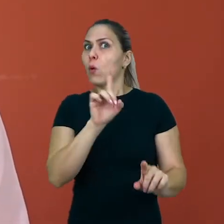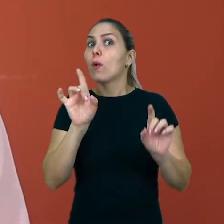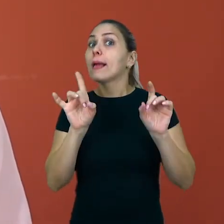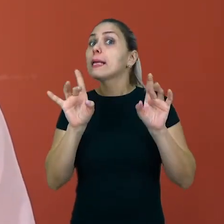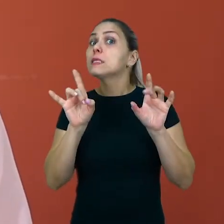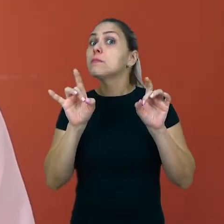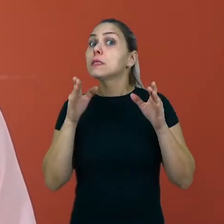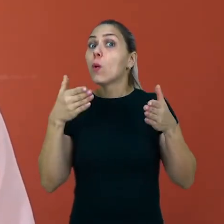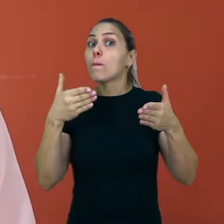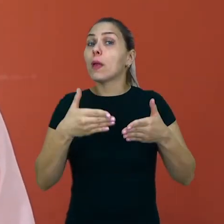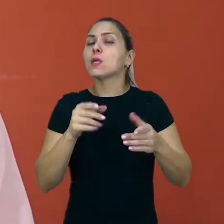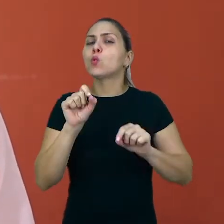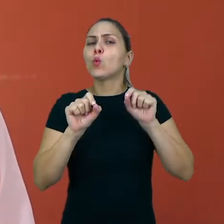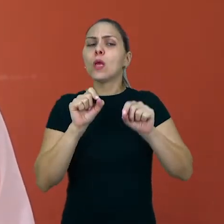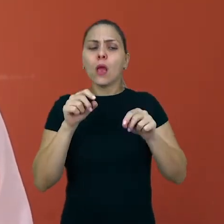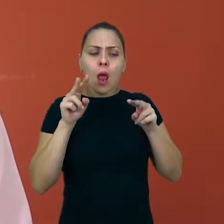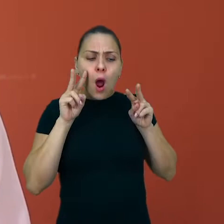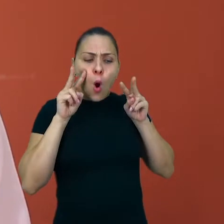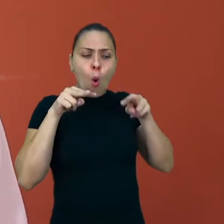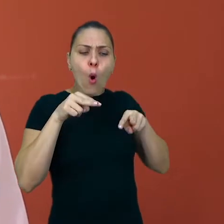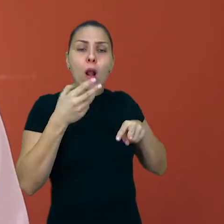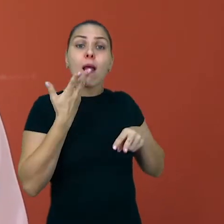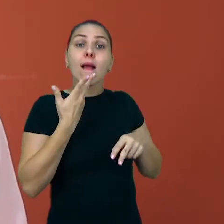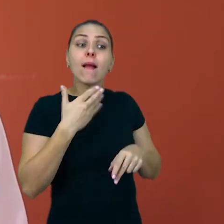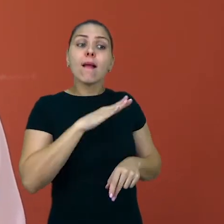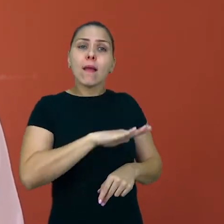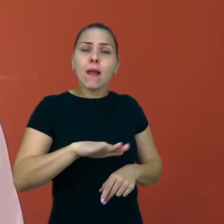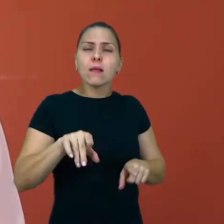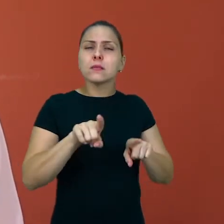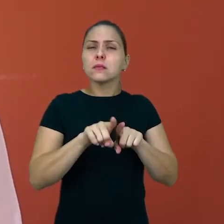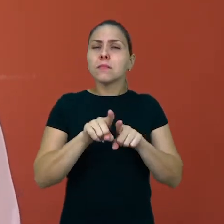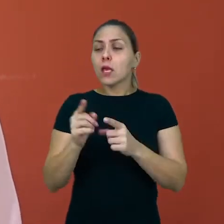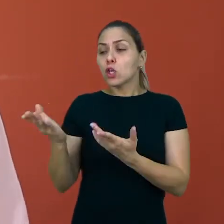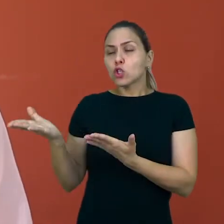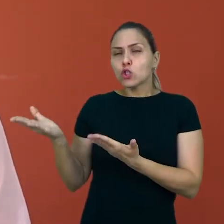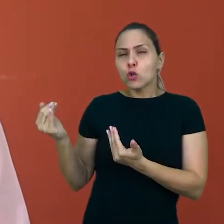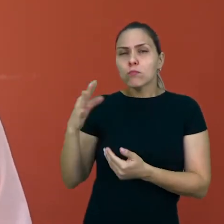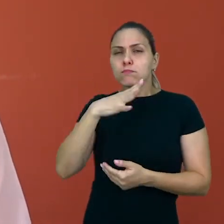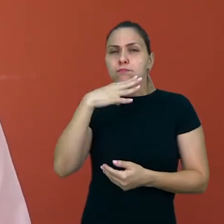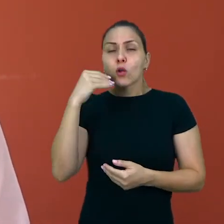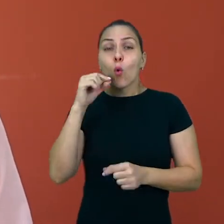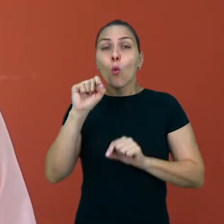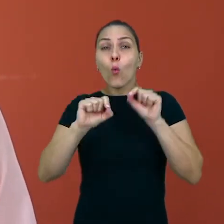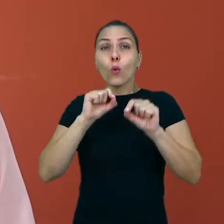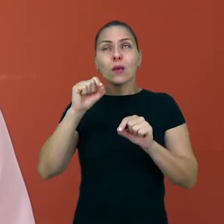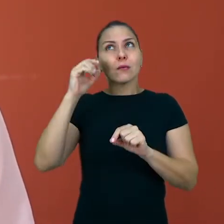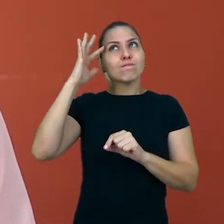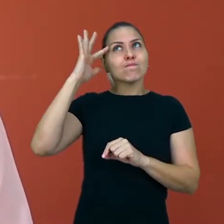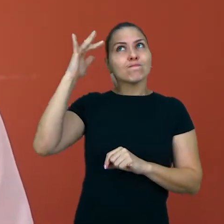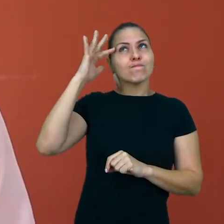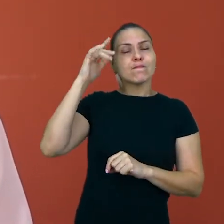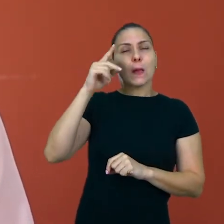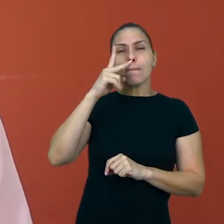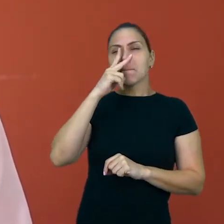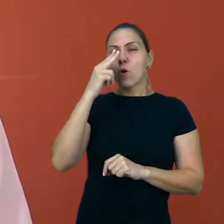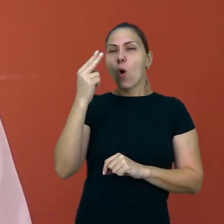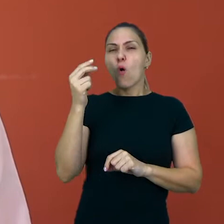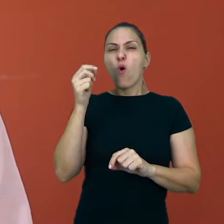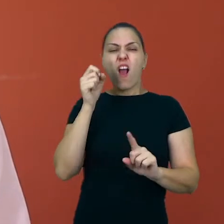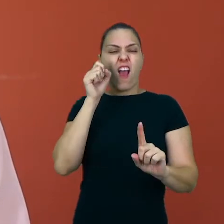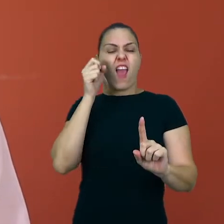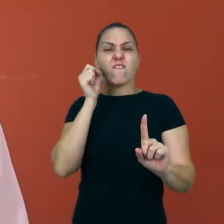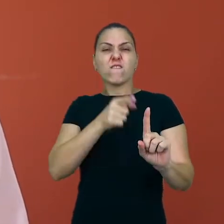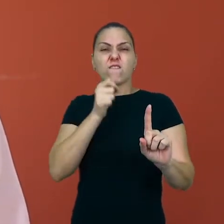física, mas especialmente quando olhamos para crianças e adolescentes, é importante ter em mente a dimensão da